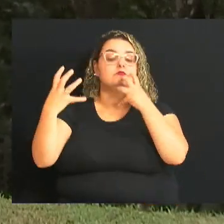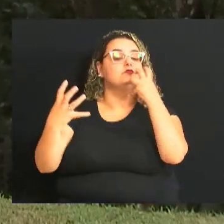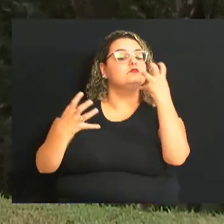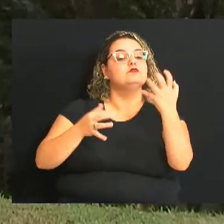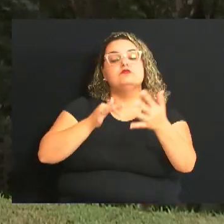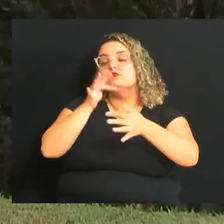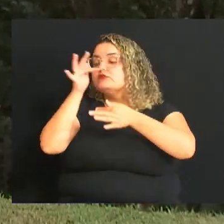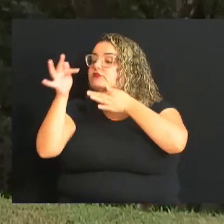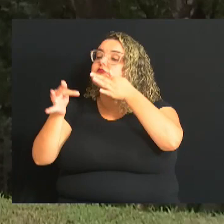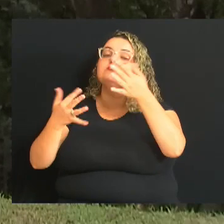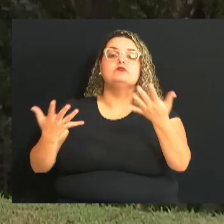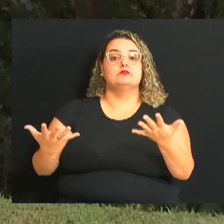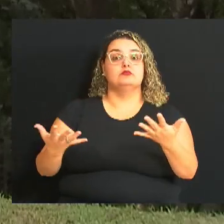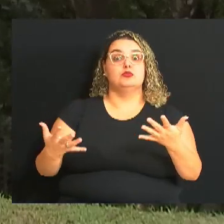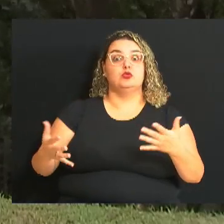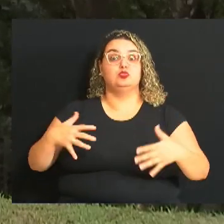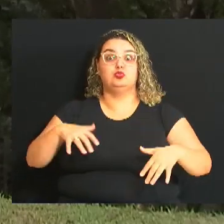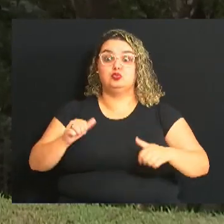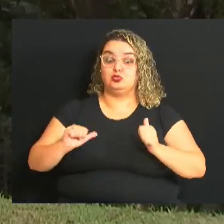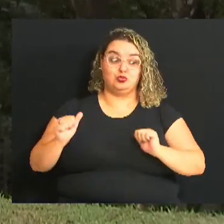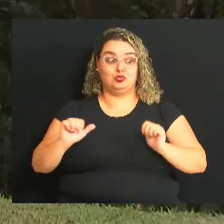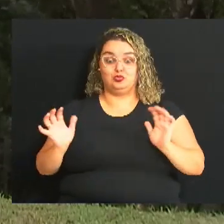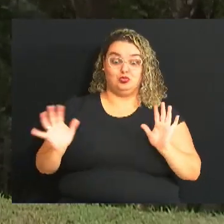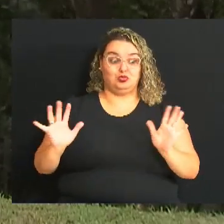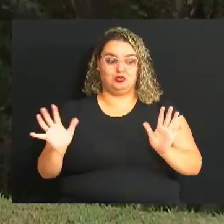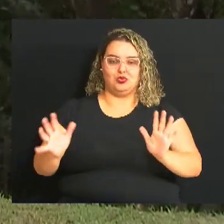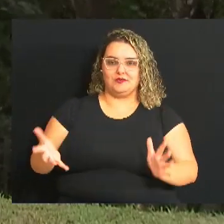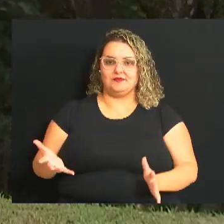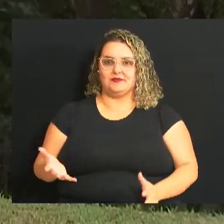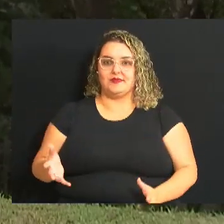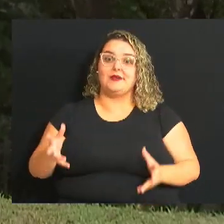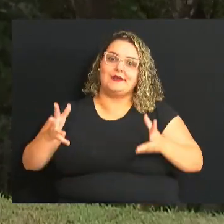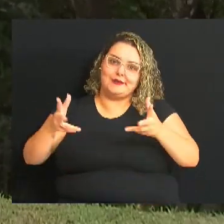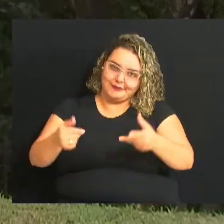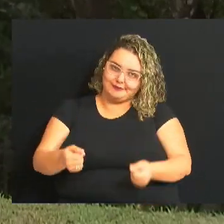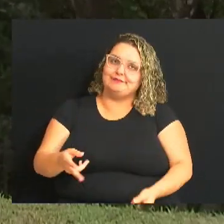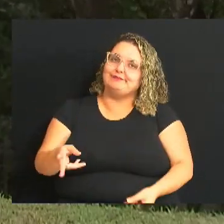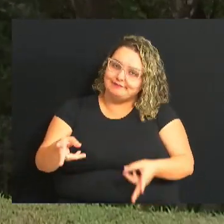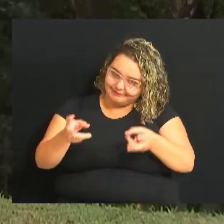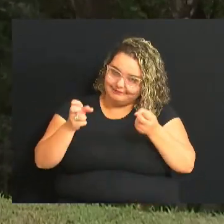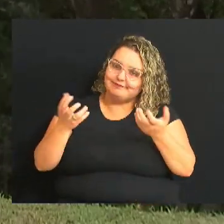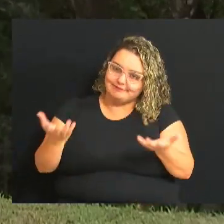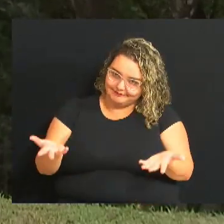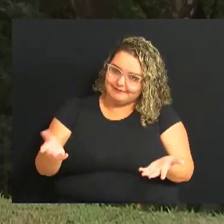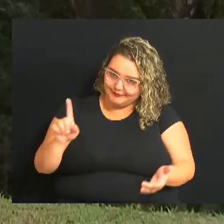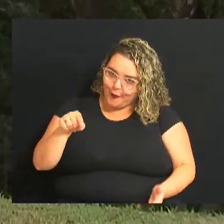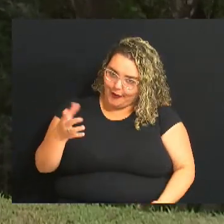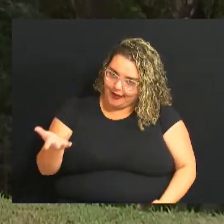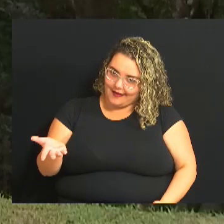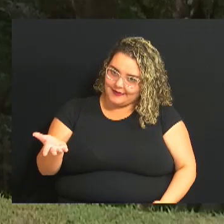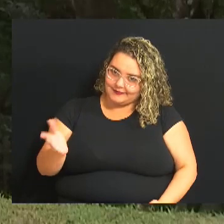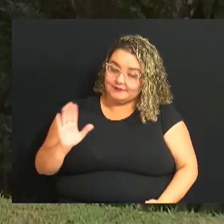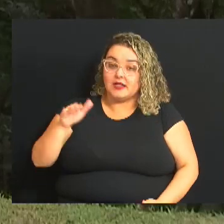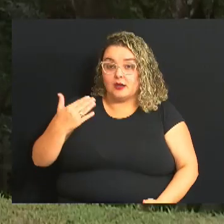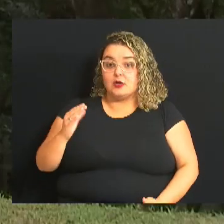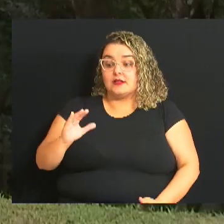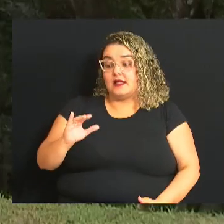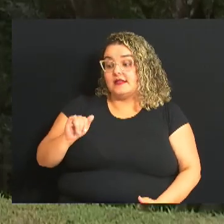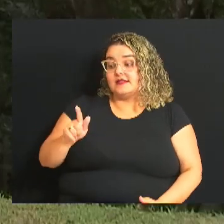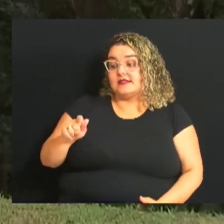em intensa agitação e acabam não passando despercebidas, não é mesmo? Isso porque é quando a cigarra